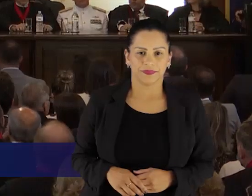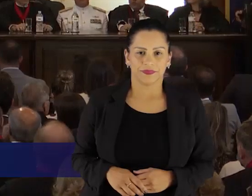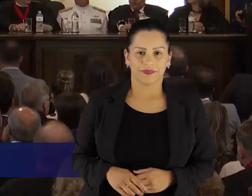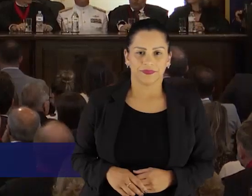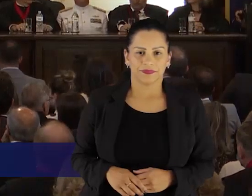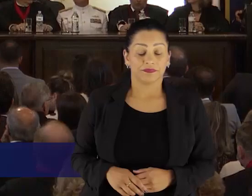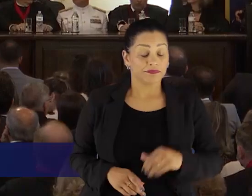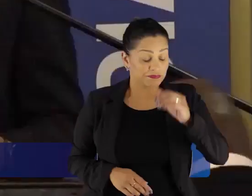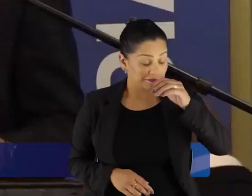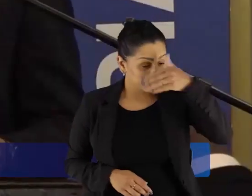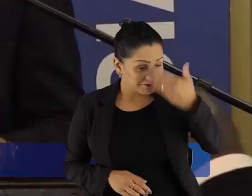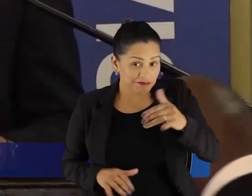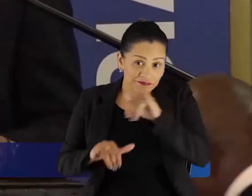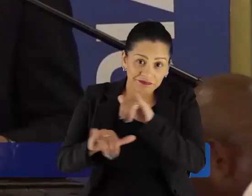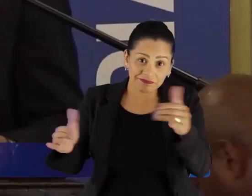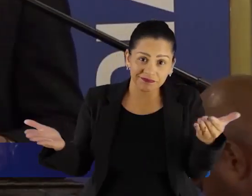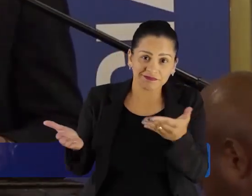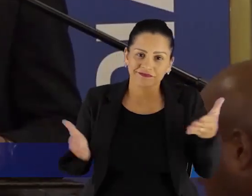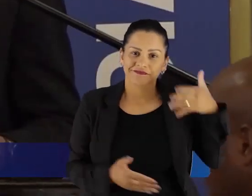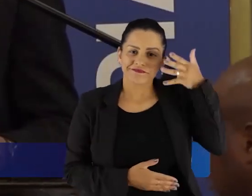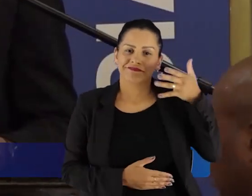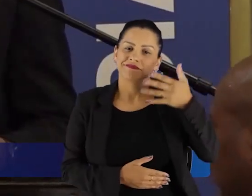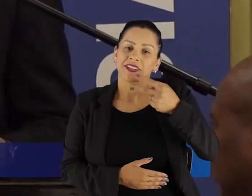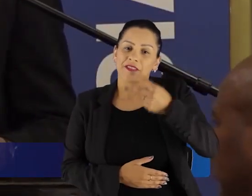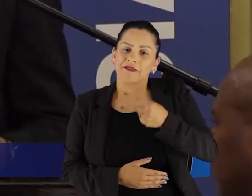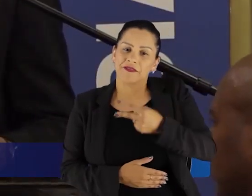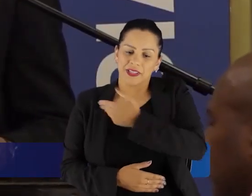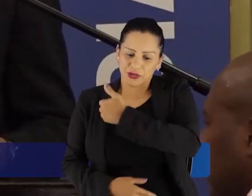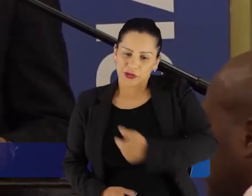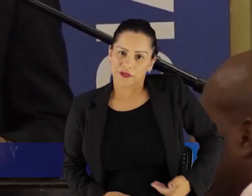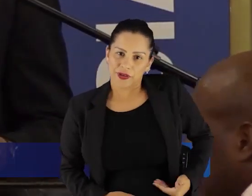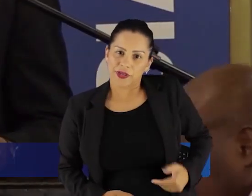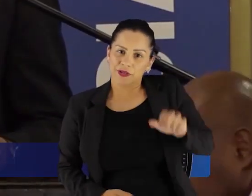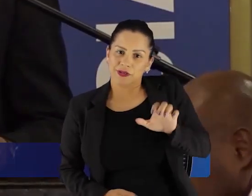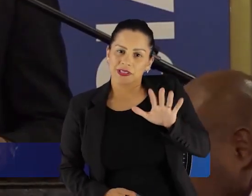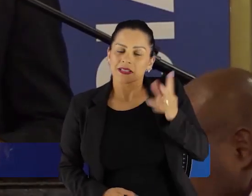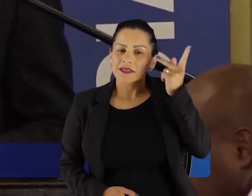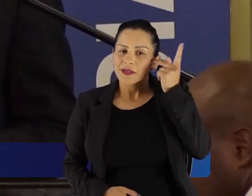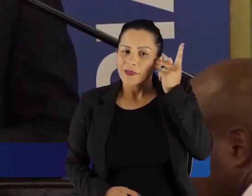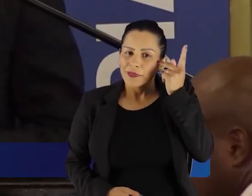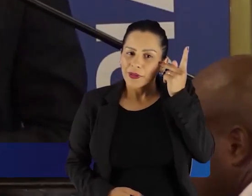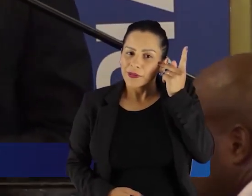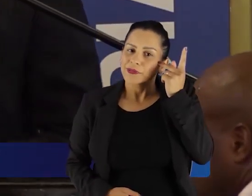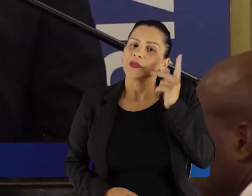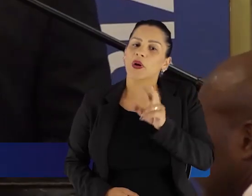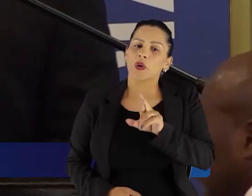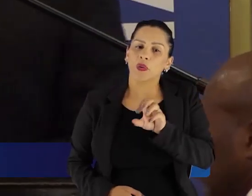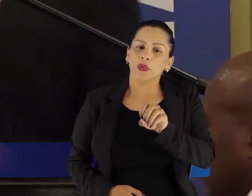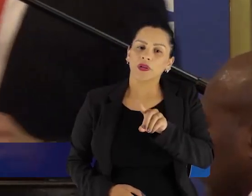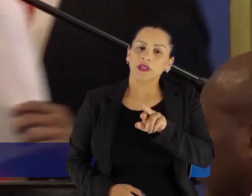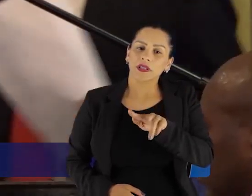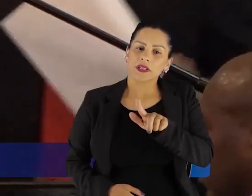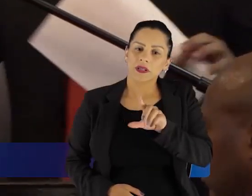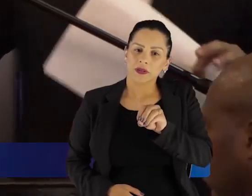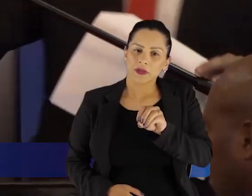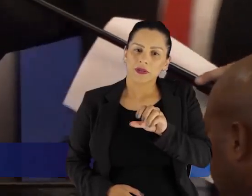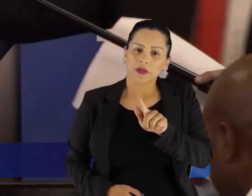é um grande honra que anunciamos a palavra do vice-governador do Estado de São Paulo O doutor Rodrigo Garcia